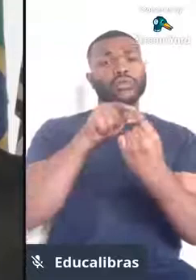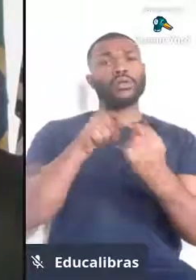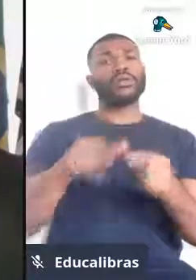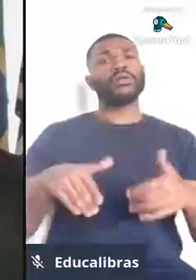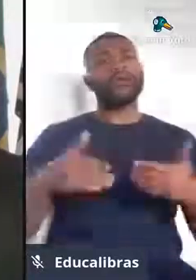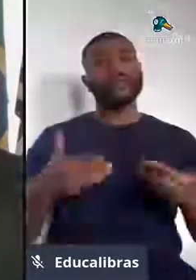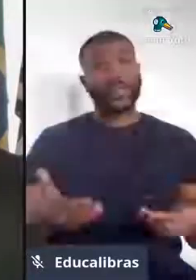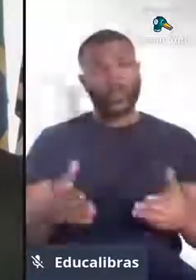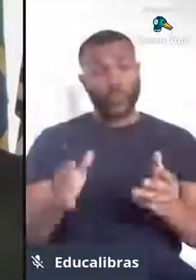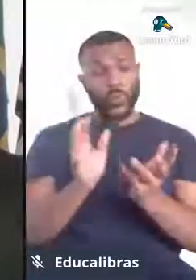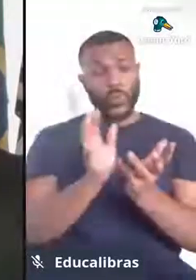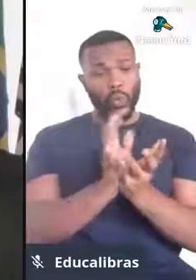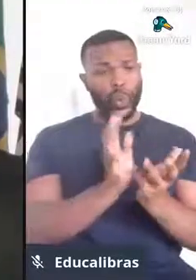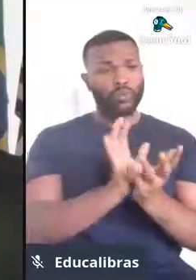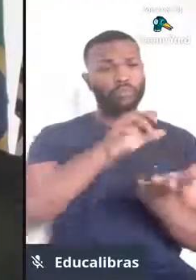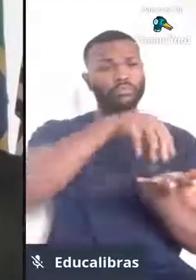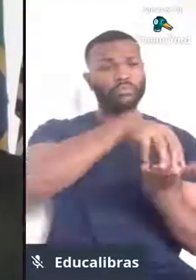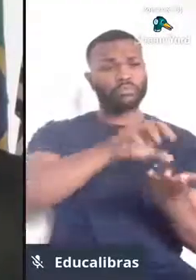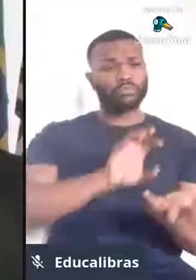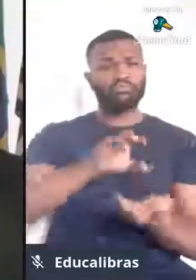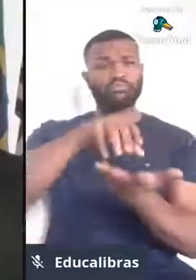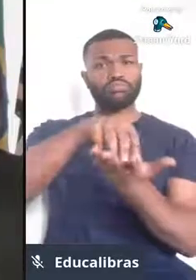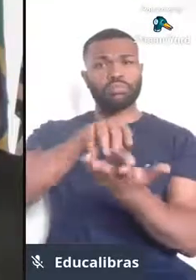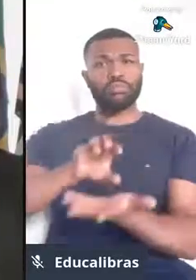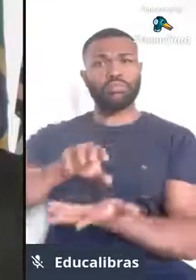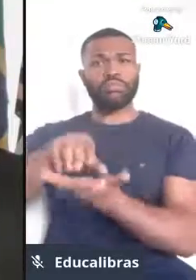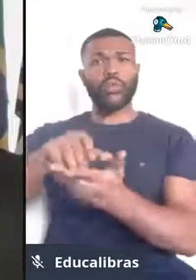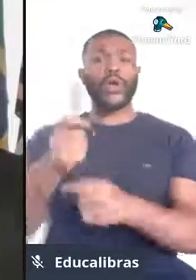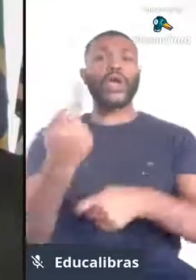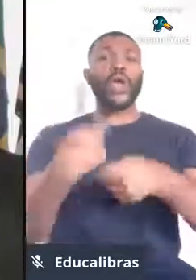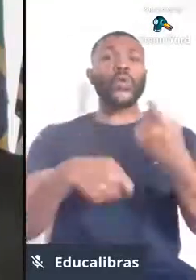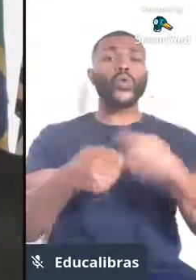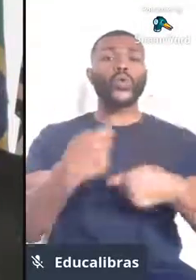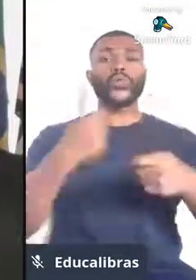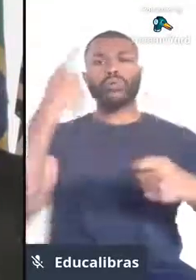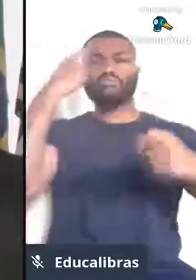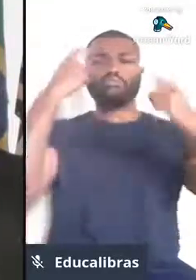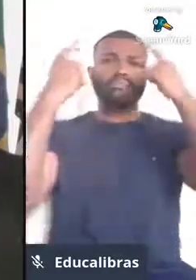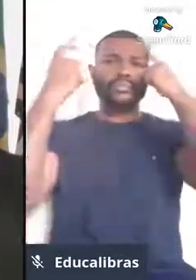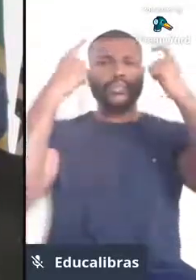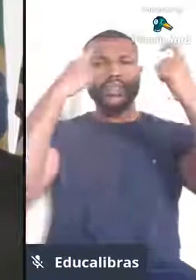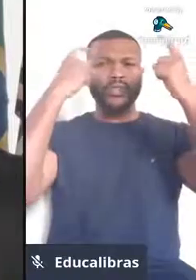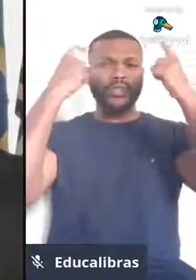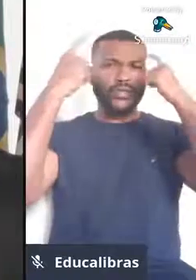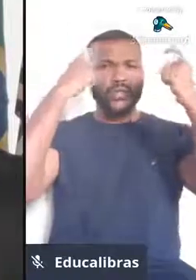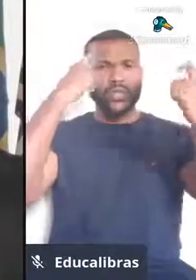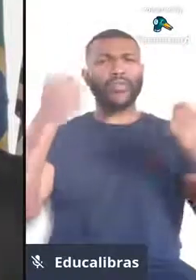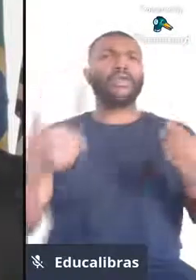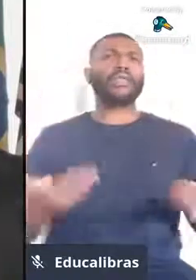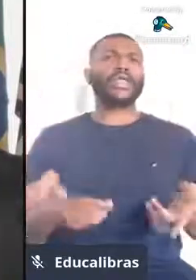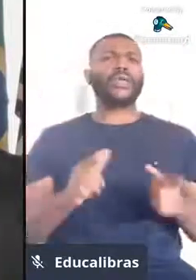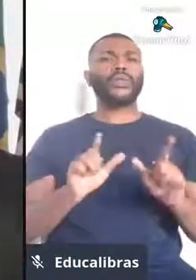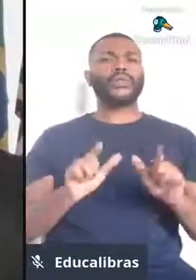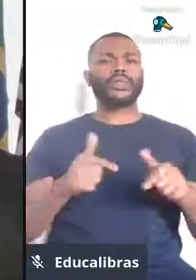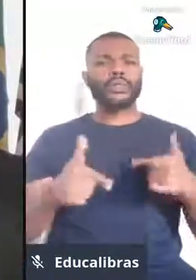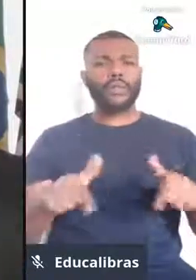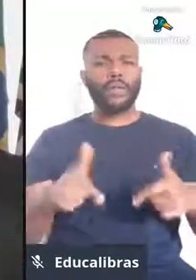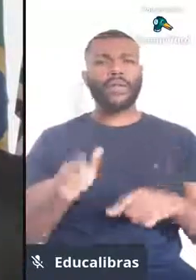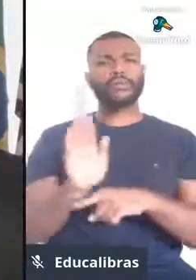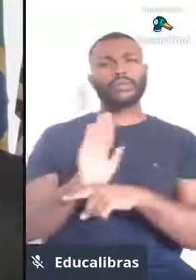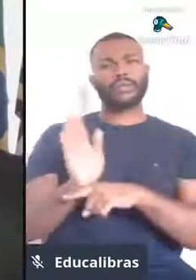que são as frentes chamadas de economia criativa. Então, com cinema, agências de